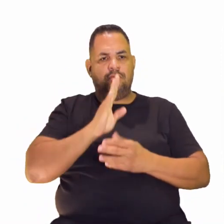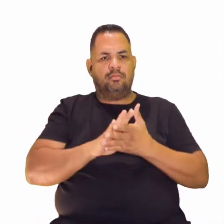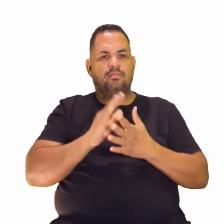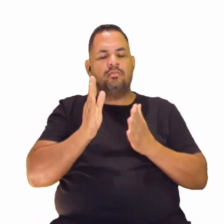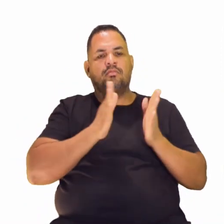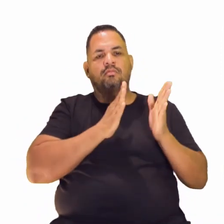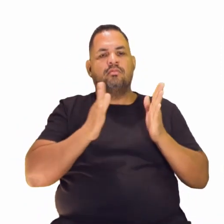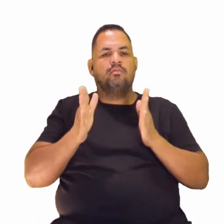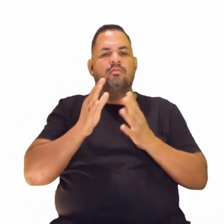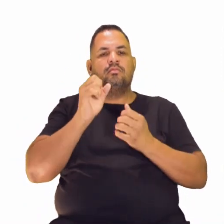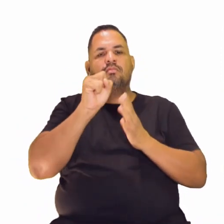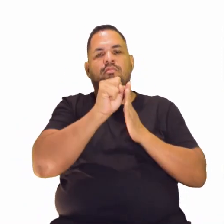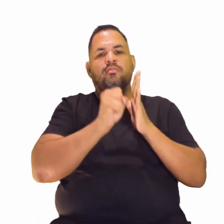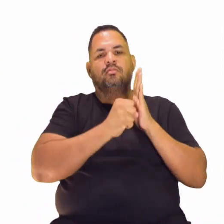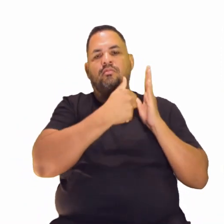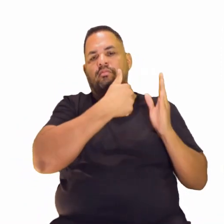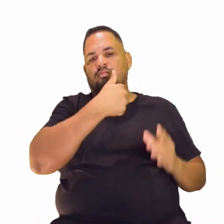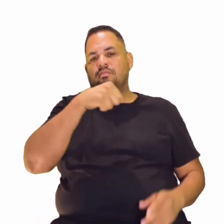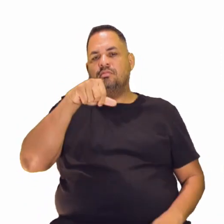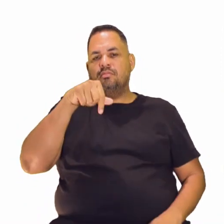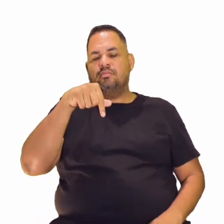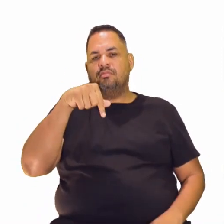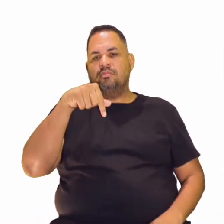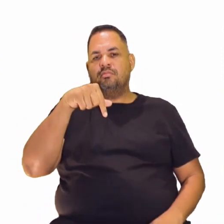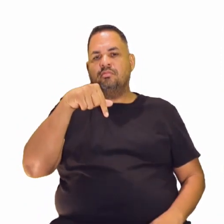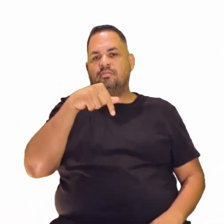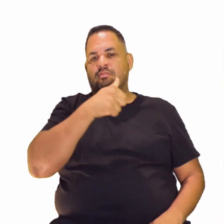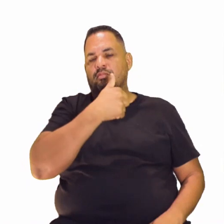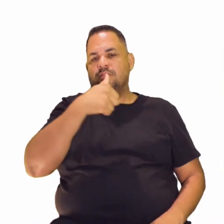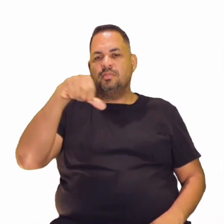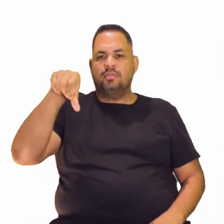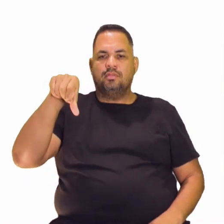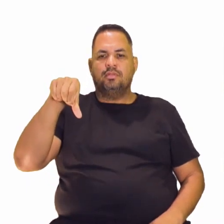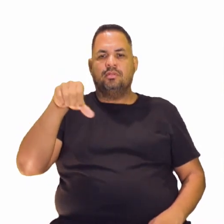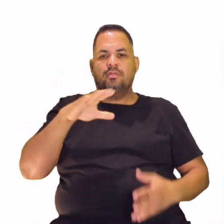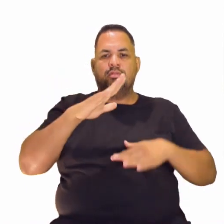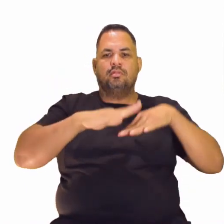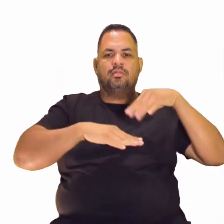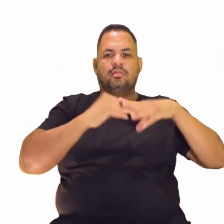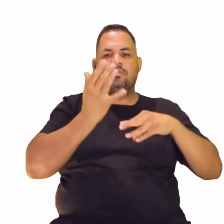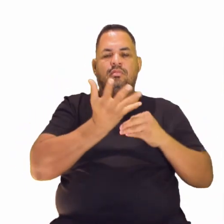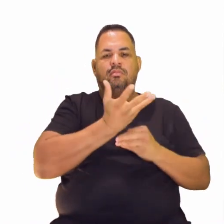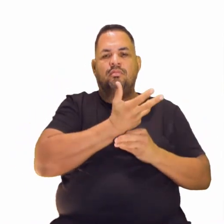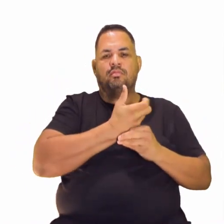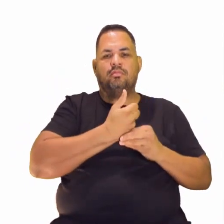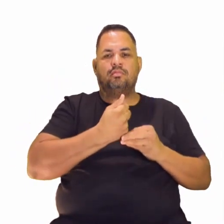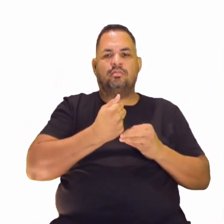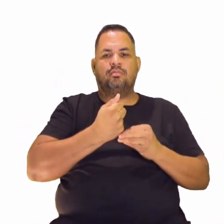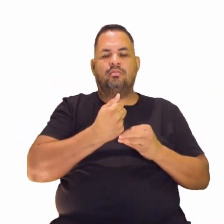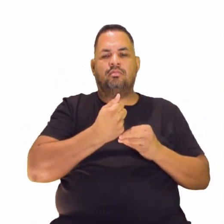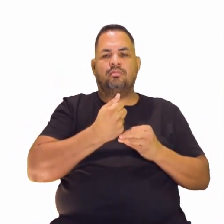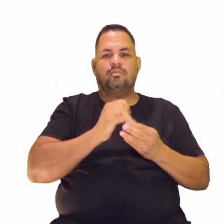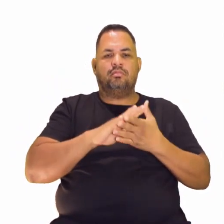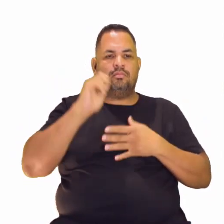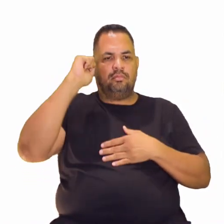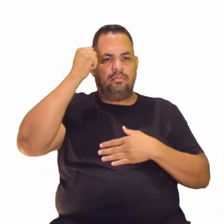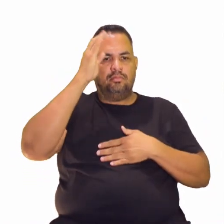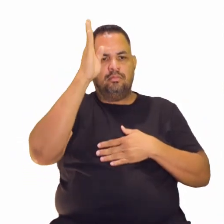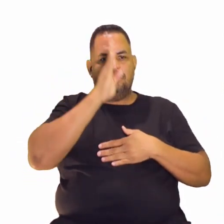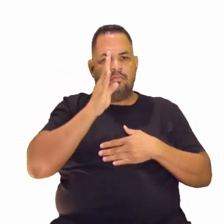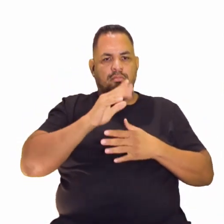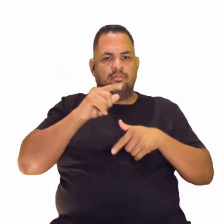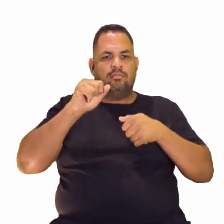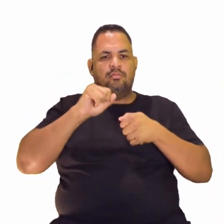séculos 17 e 19, os artistas negros no